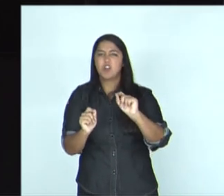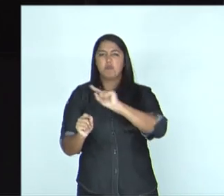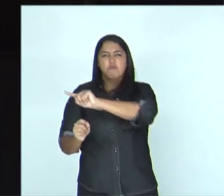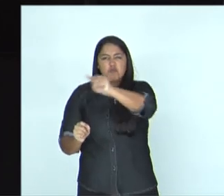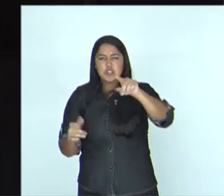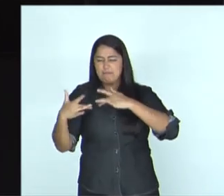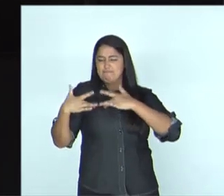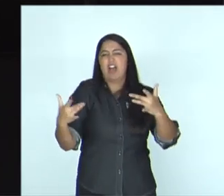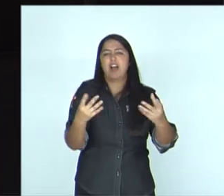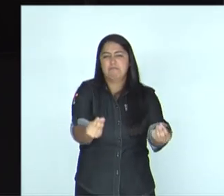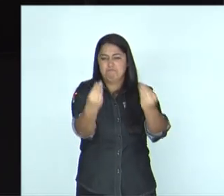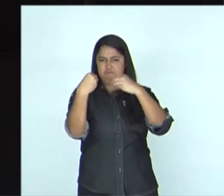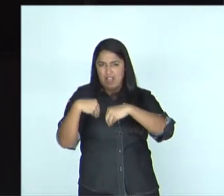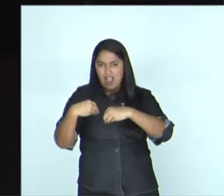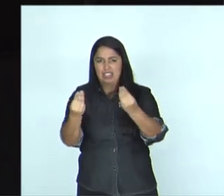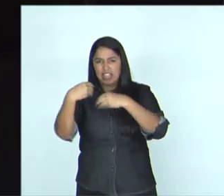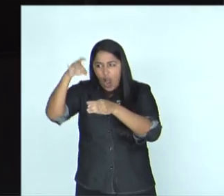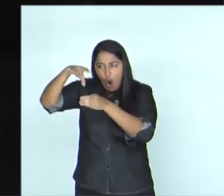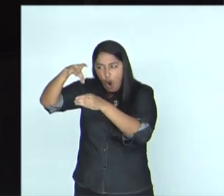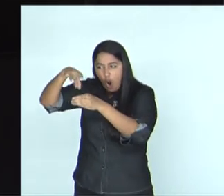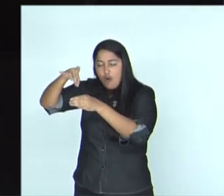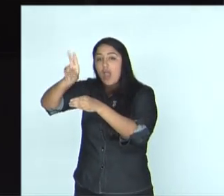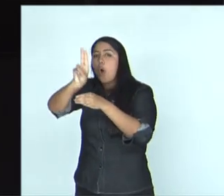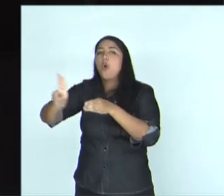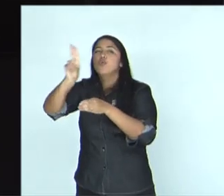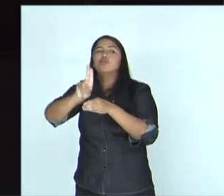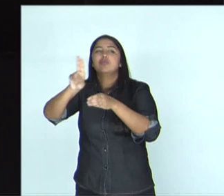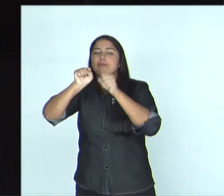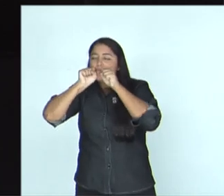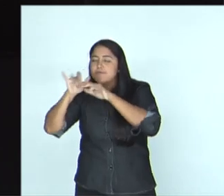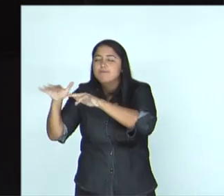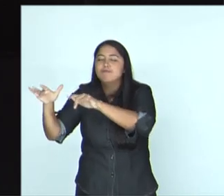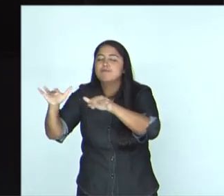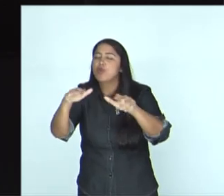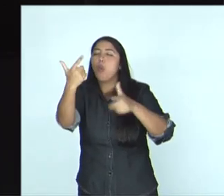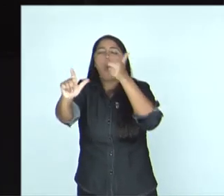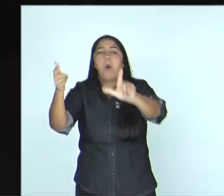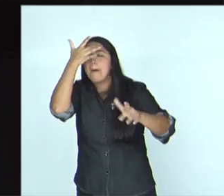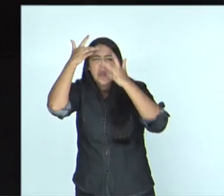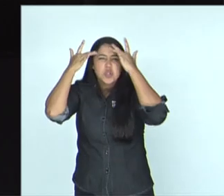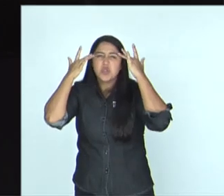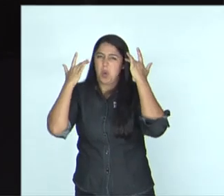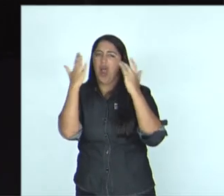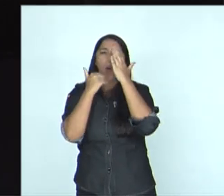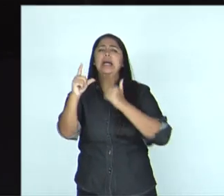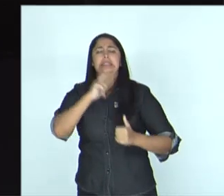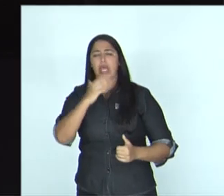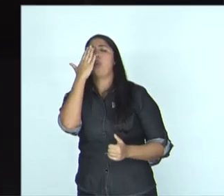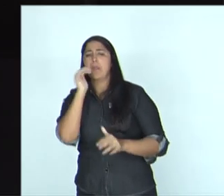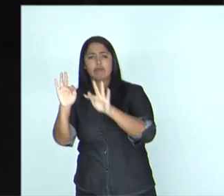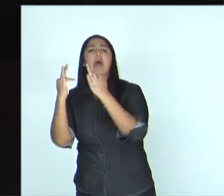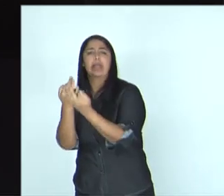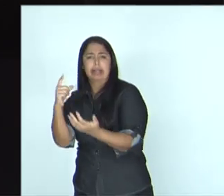Porque esse dinheiro aqui, ele é muito focado em missões e ação social. A nossa estrutura interna é muito pequena, perto